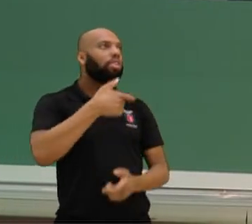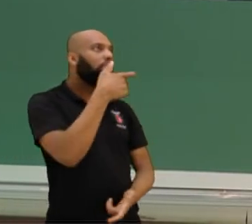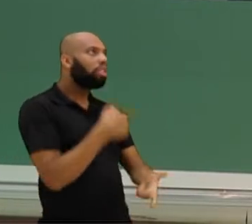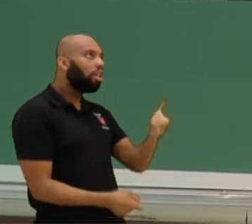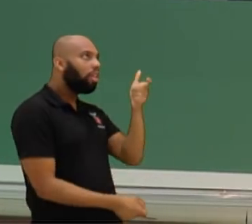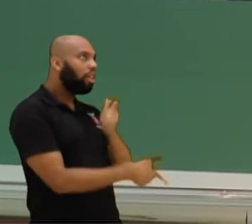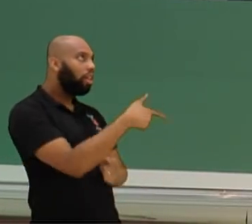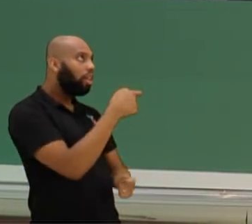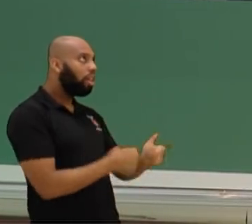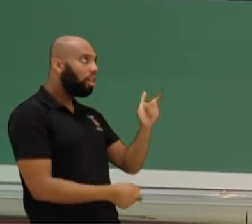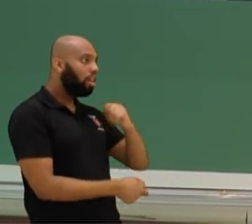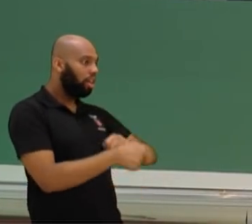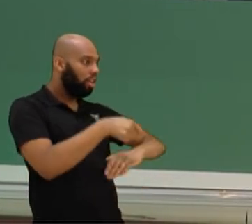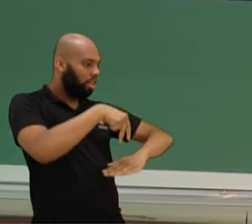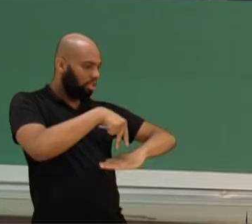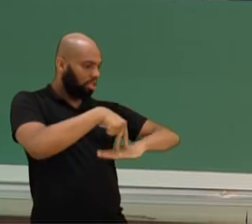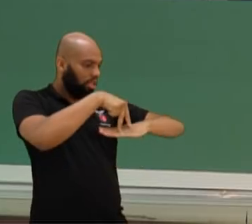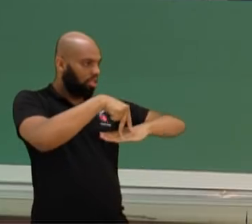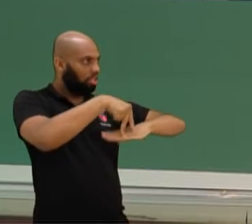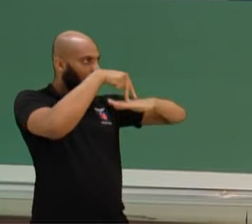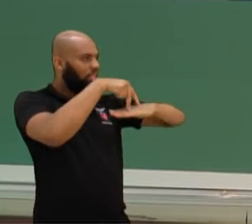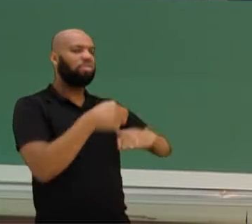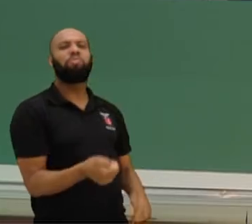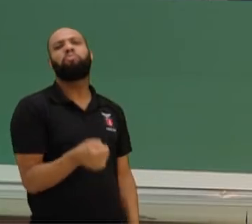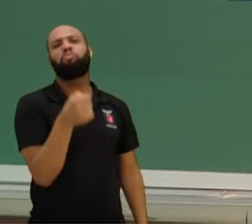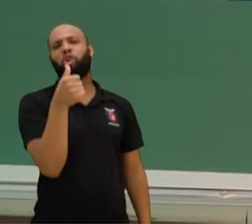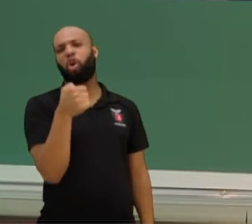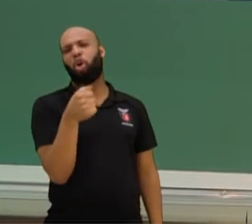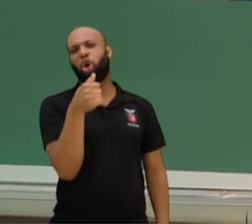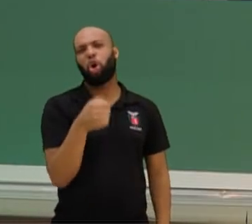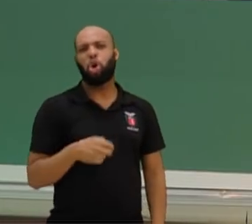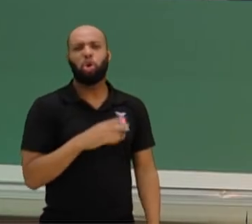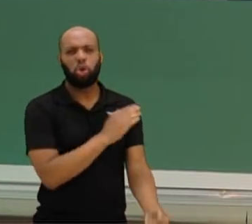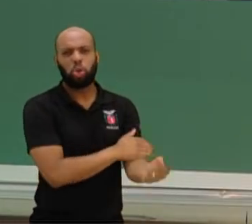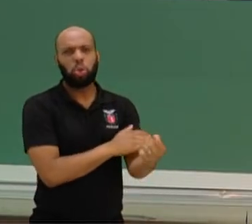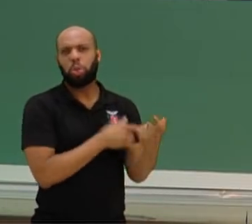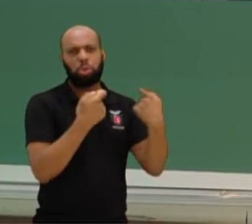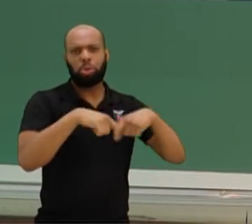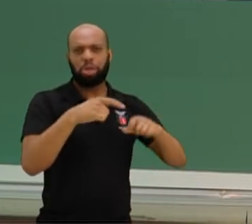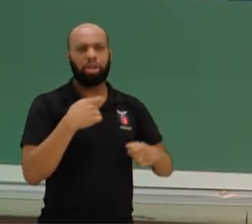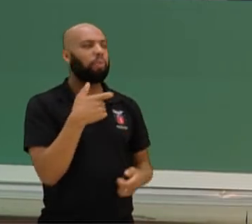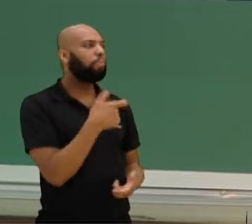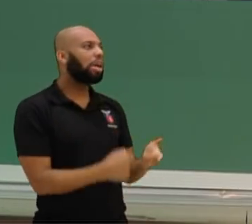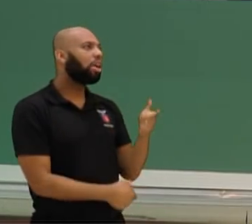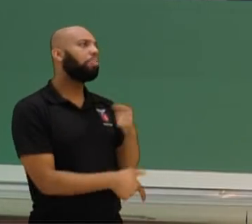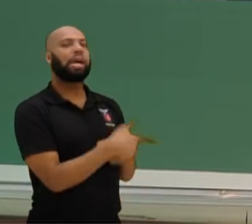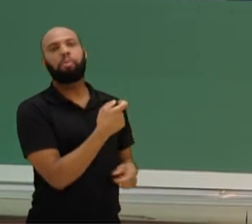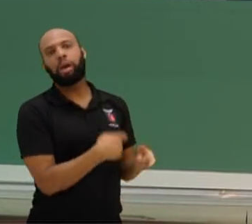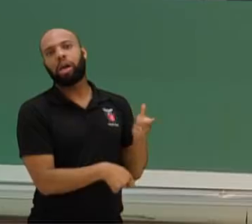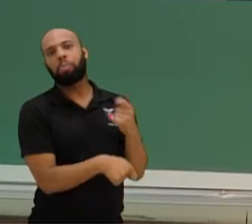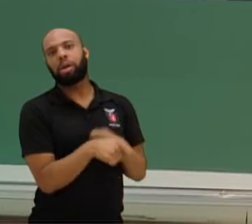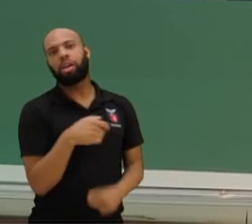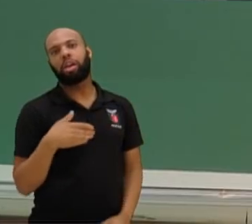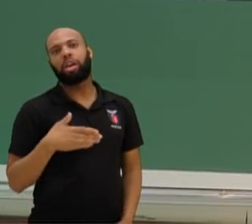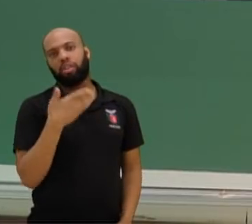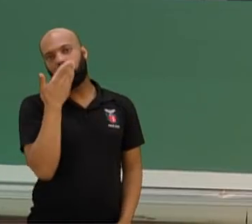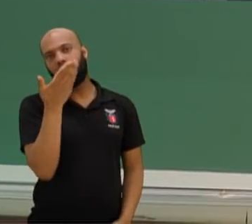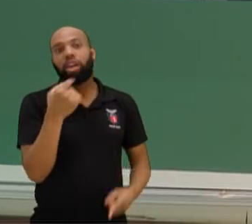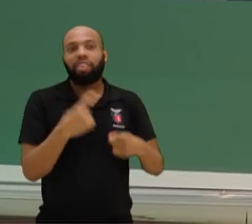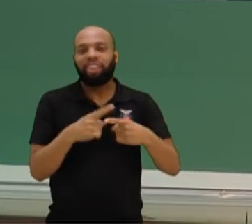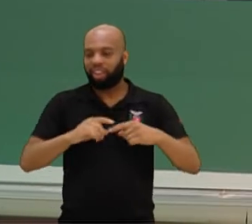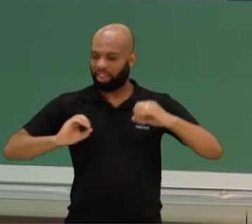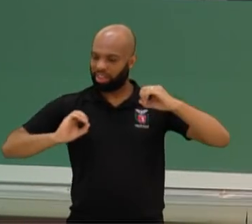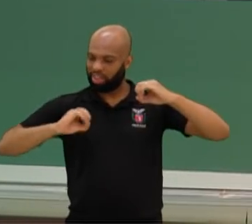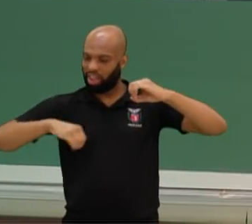para ele subir, ele precisa fazer bem menos força. Por quê? Porque a roldana móvel está auxiliando e